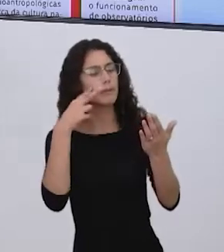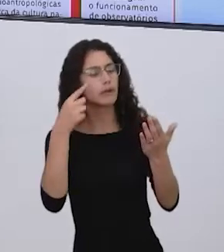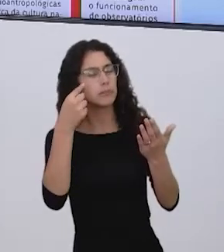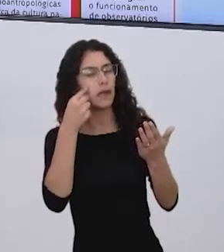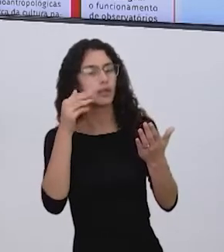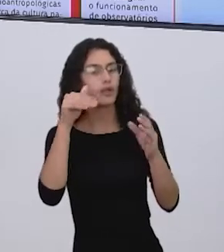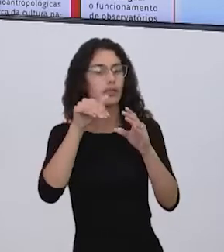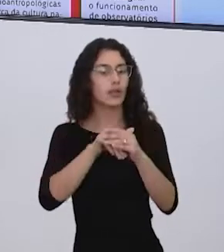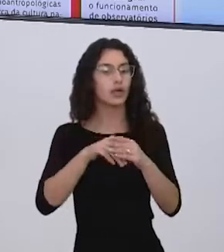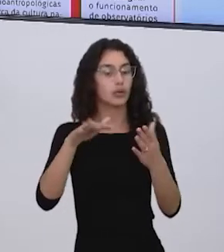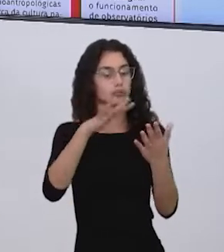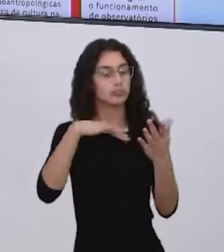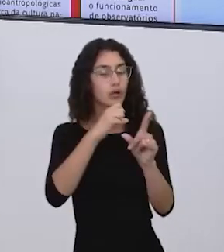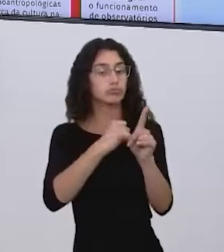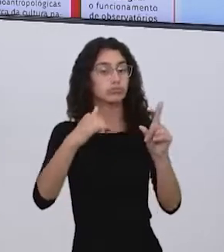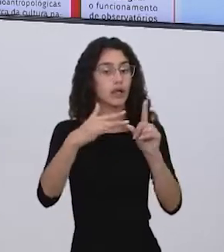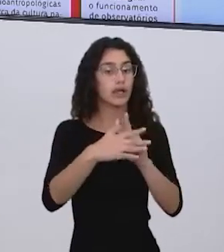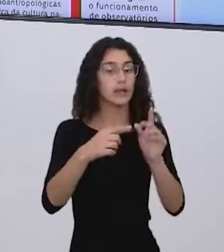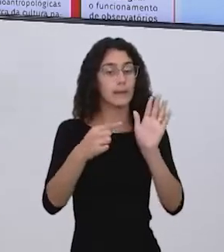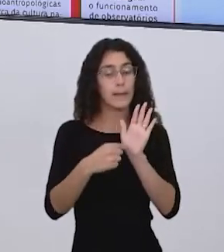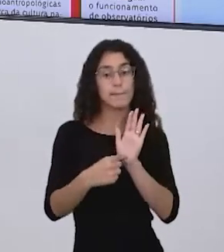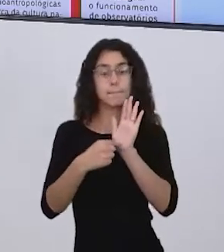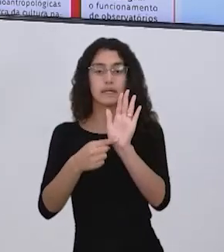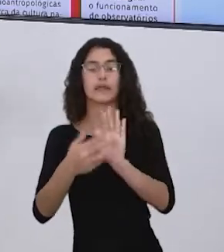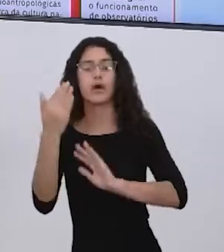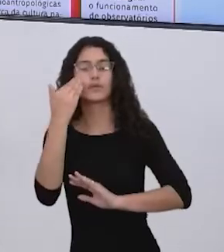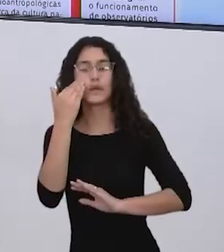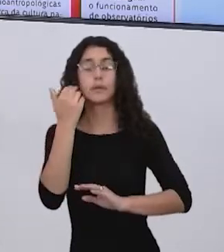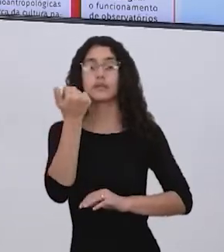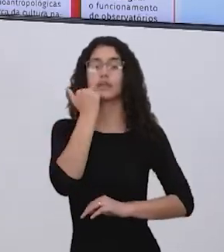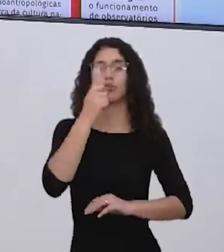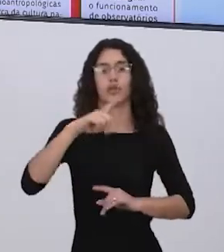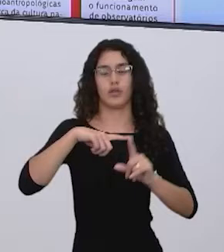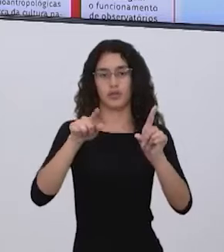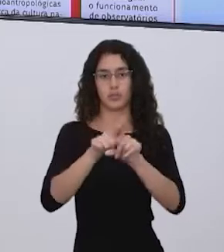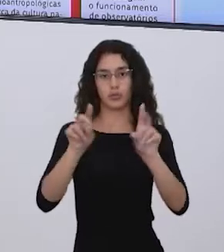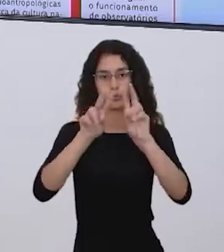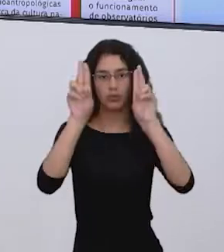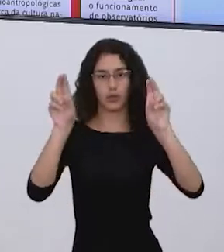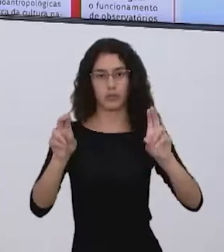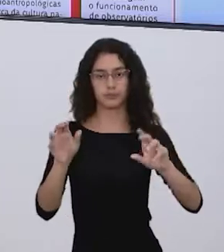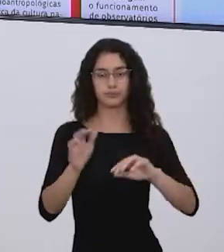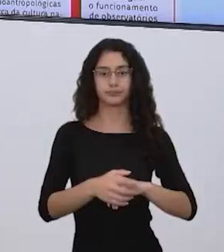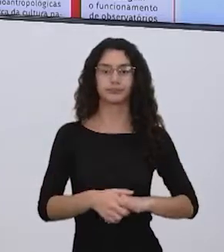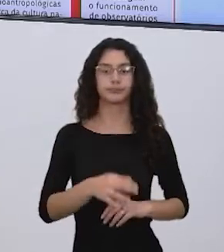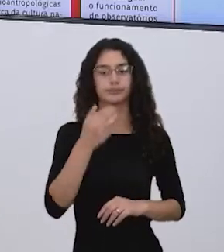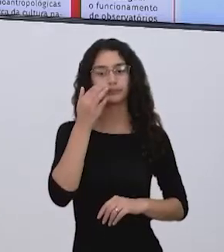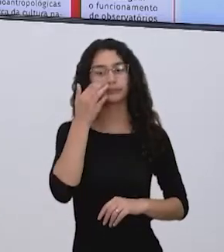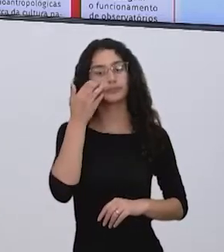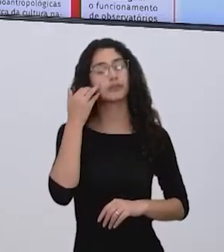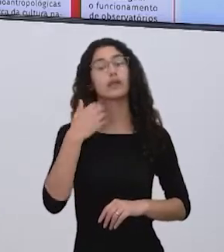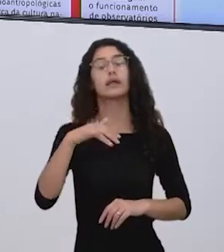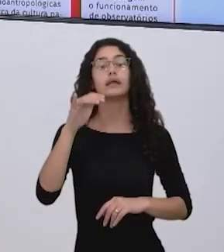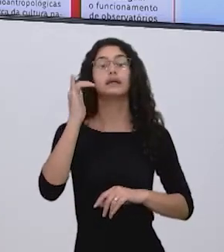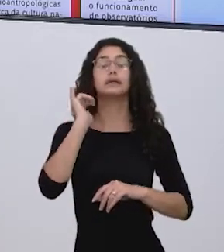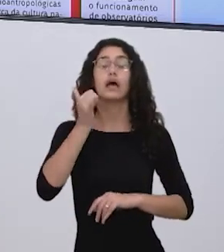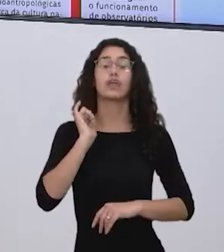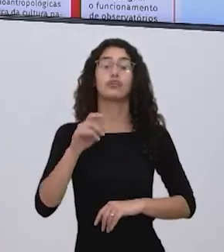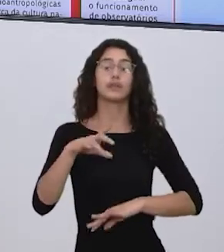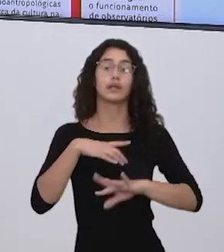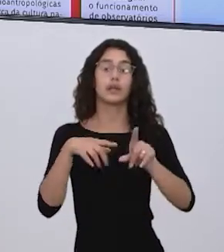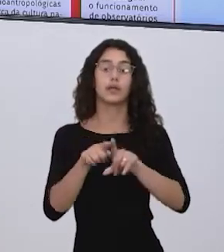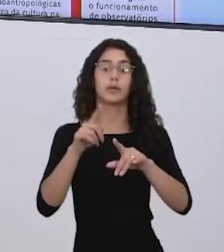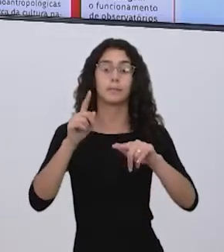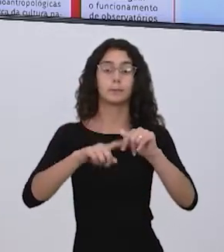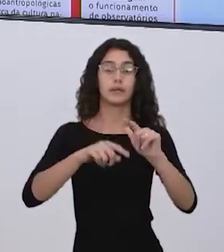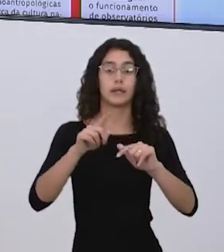coisas dentro do senso comum e apresentar os saberes científicos sobre esse assunto. Aqui nas narrativas históricas e sua produção